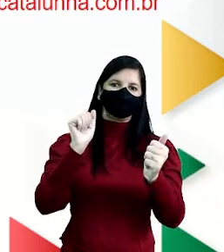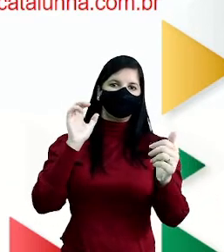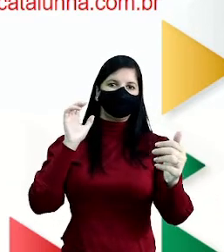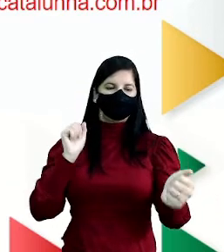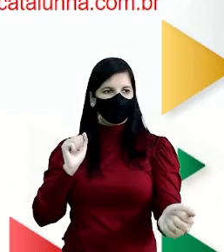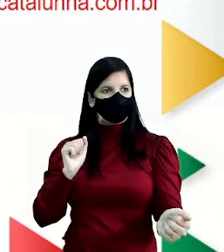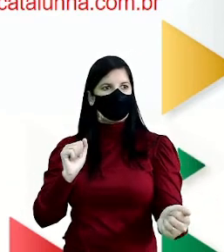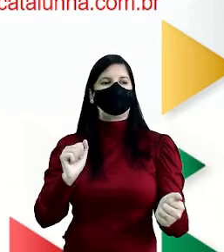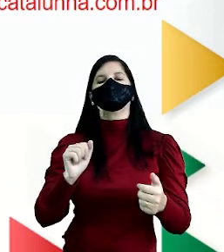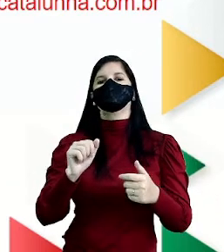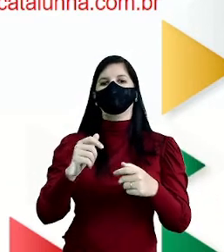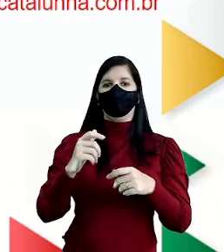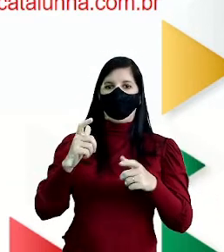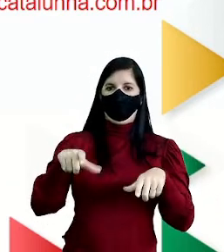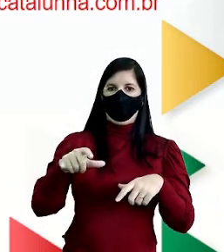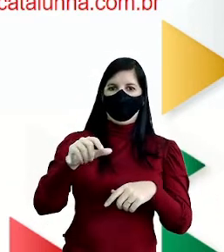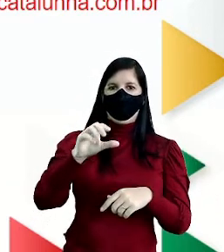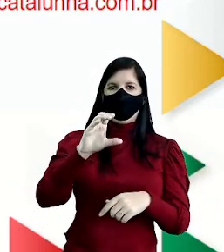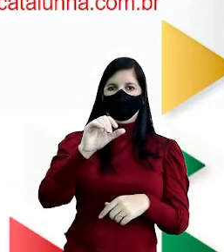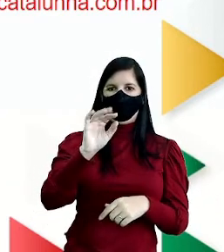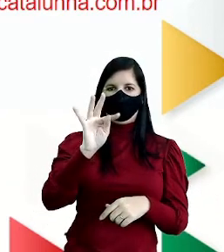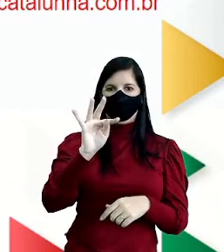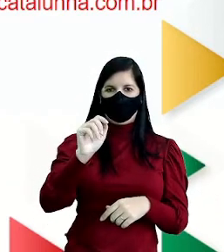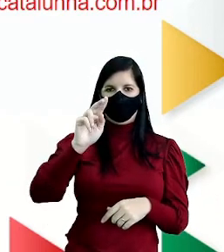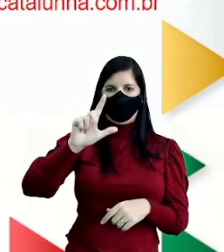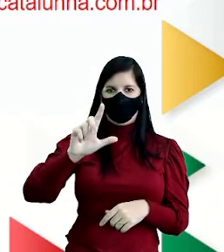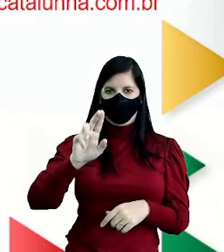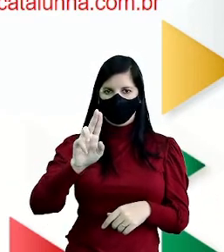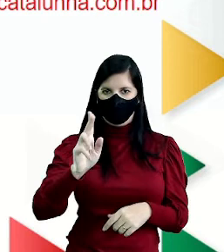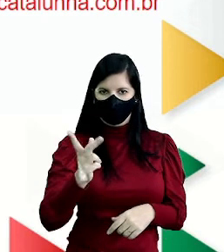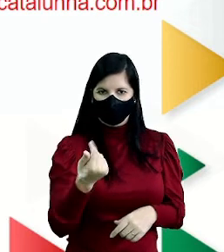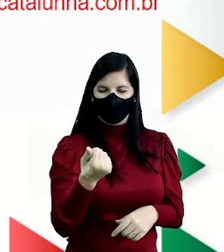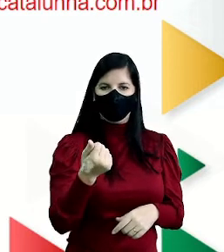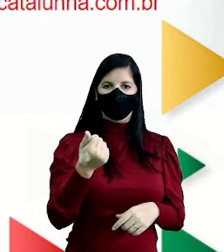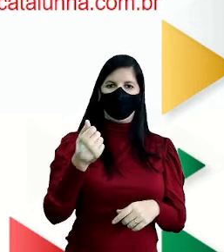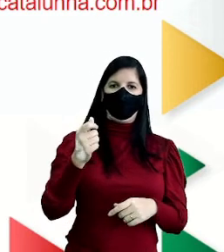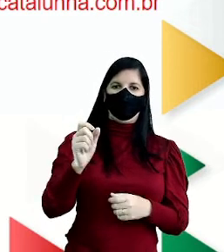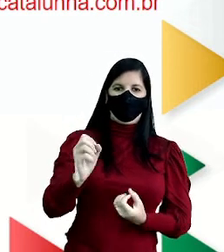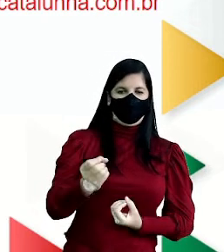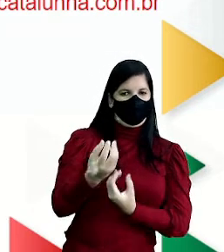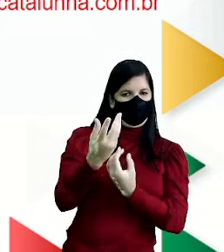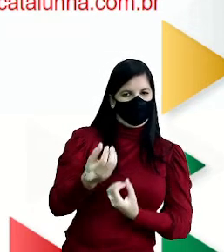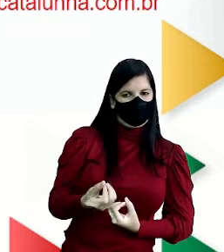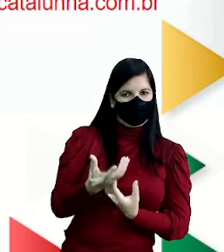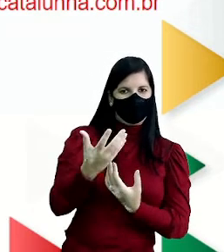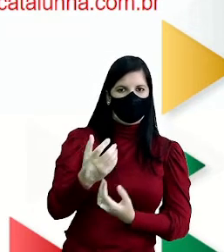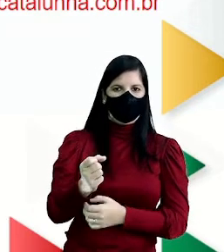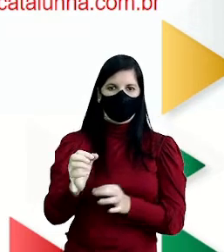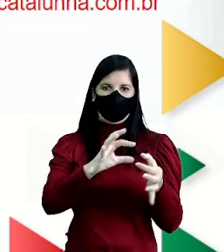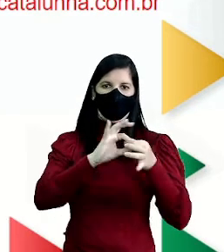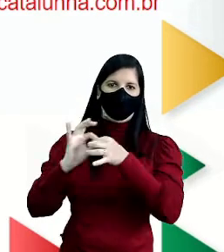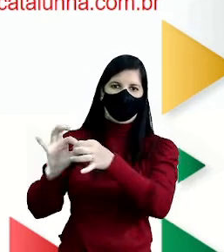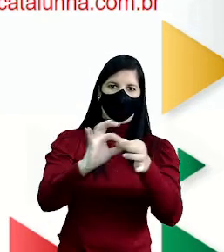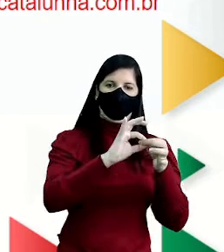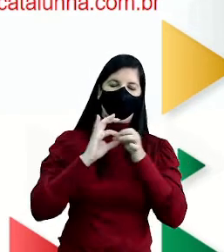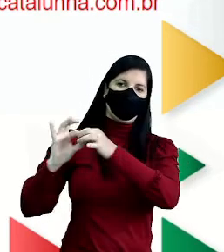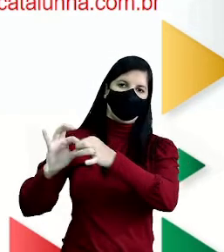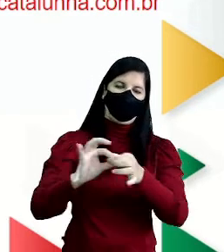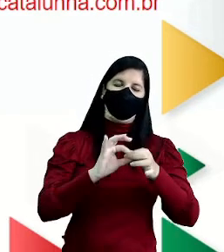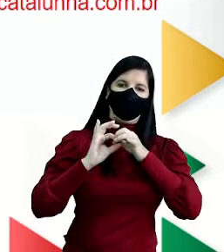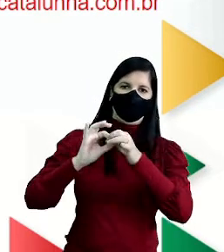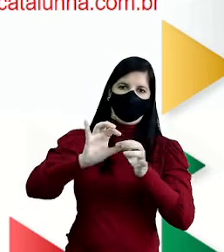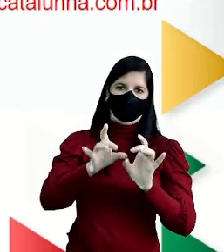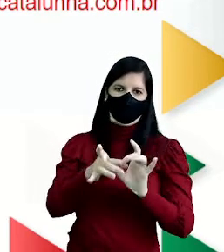da Catalunha, a sardana, que é uma dança folclórica expressando harmonia, fraternidade e democracia.